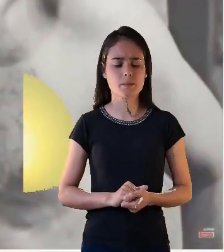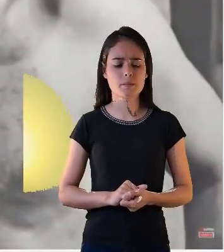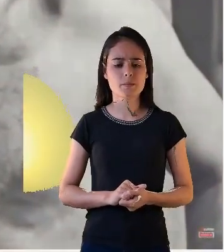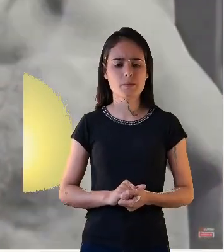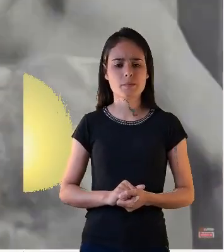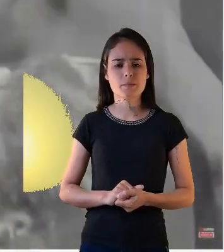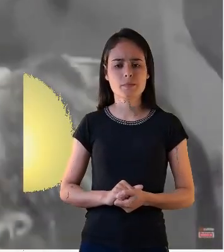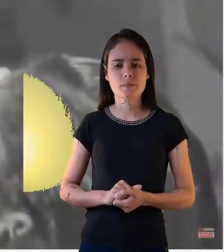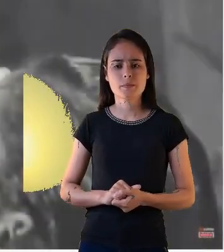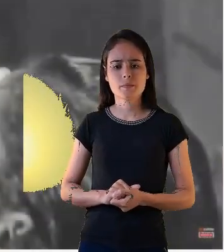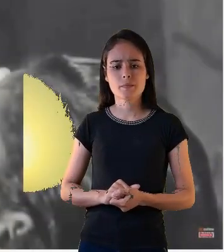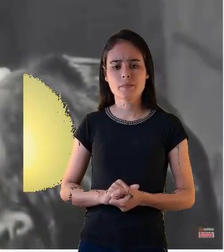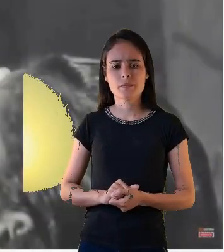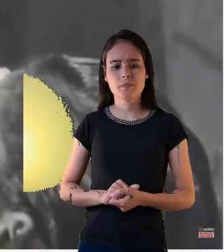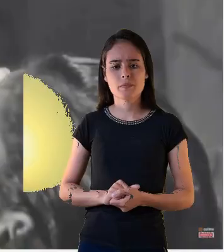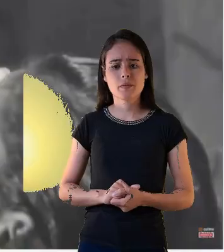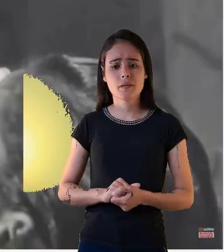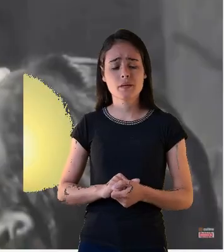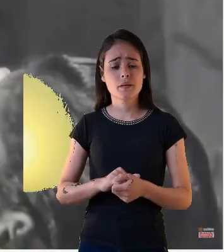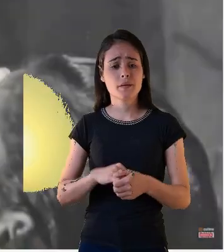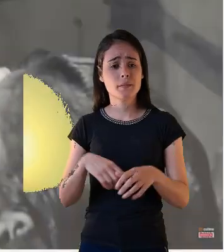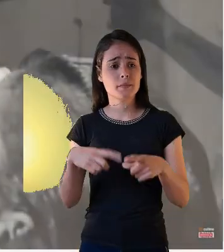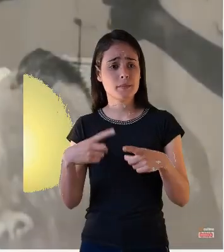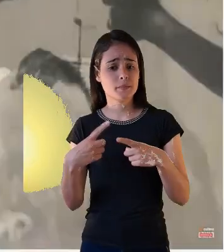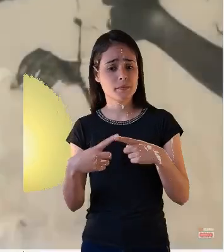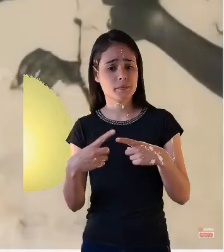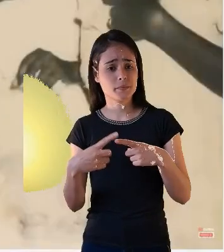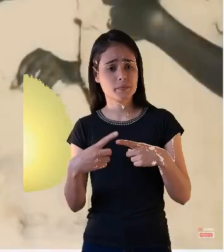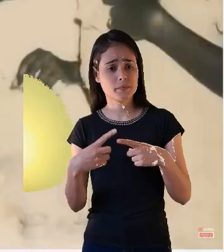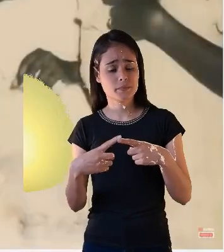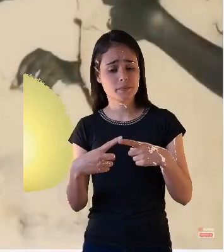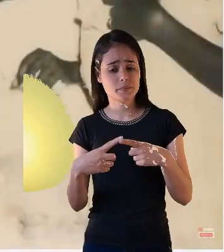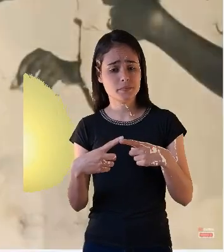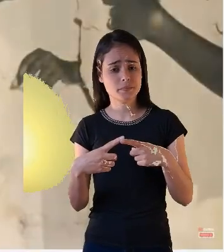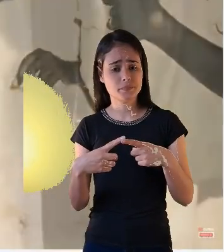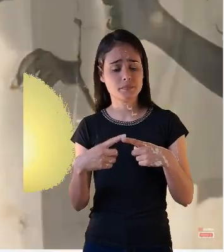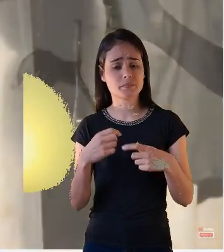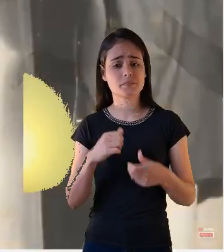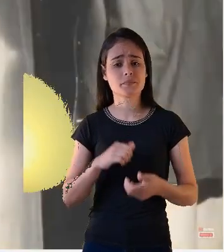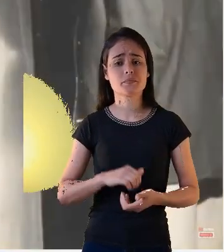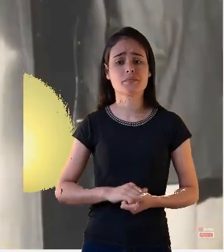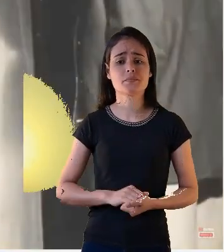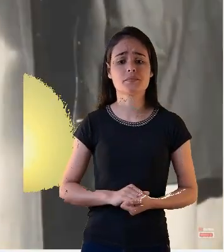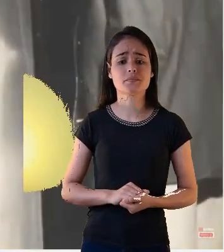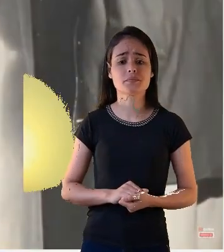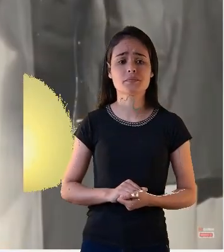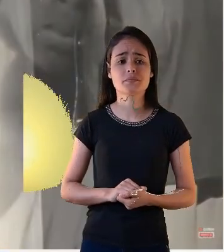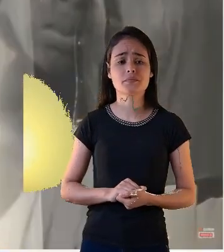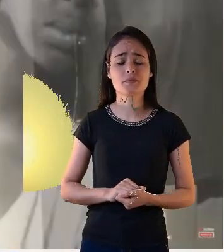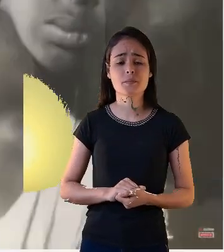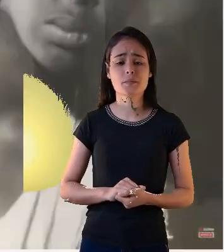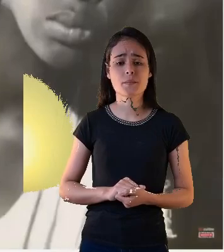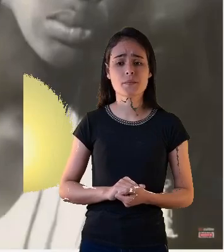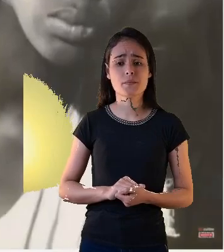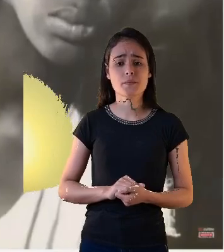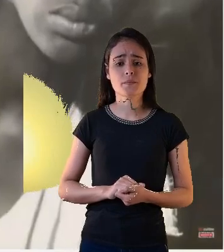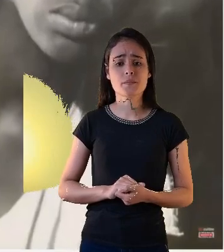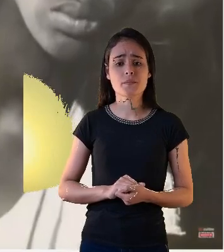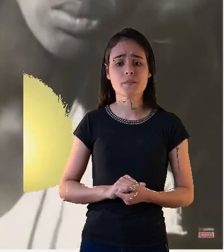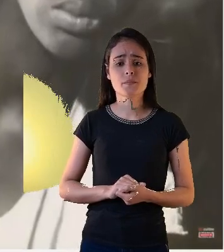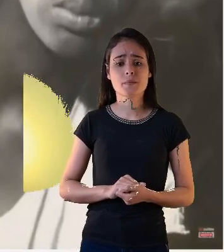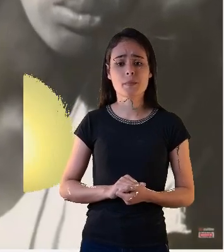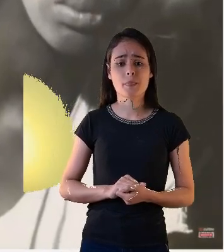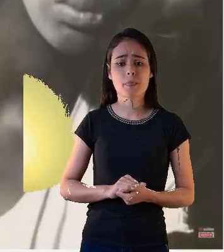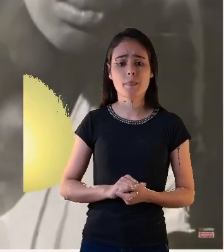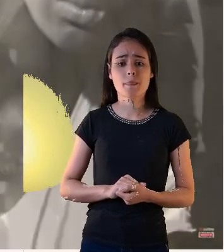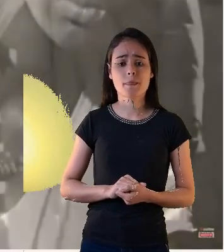sua aventura pela América do Sul com os poetas da Santa Irmandade Orquídea. No Teatro Municipal de Lima, no Peru, eles assistiram